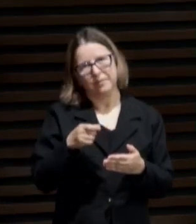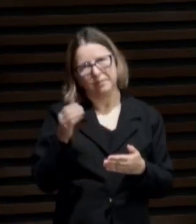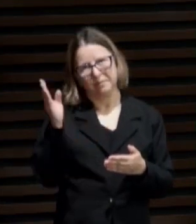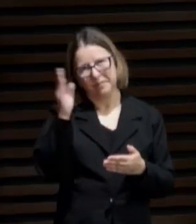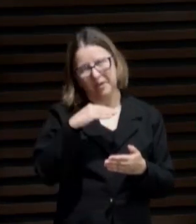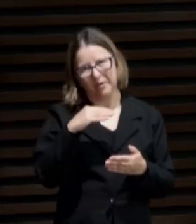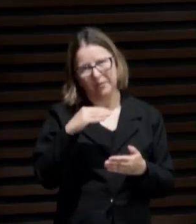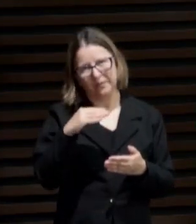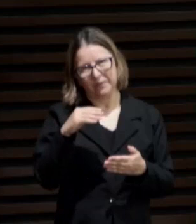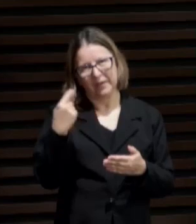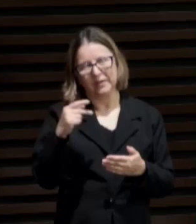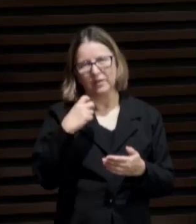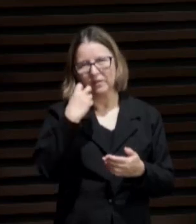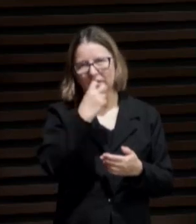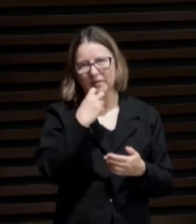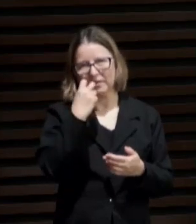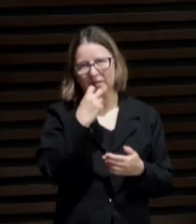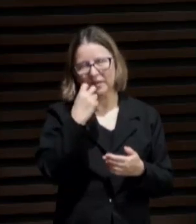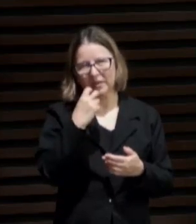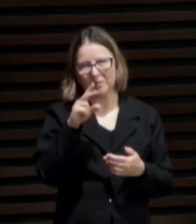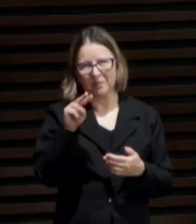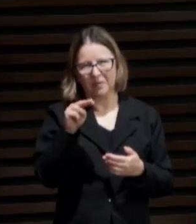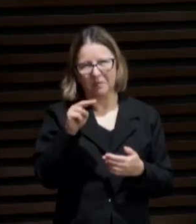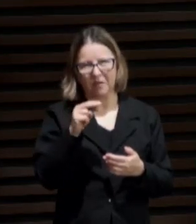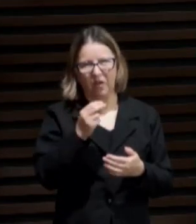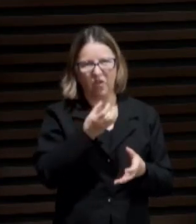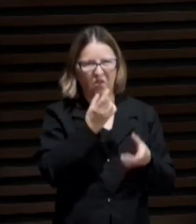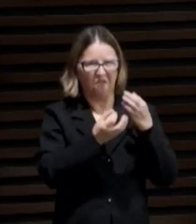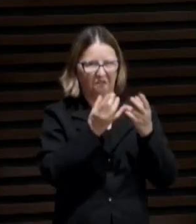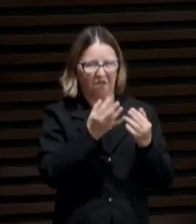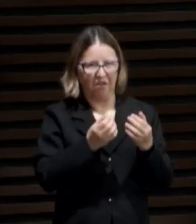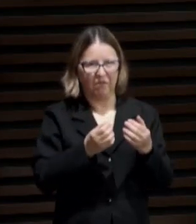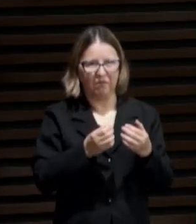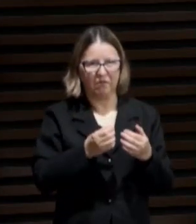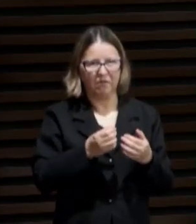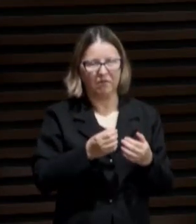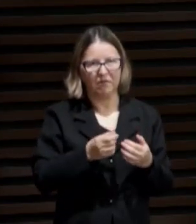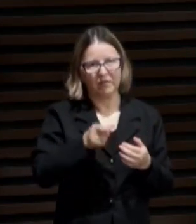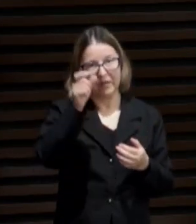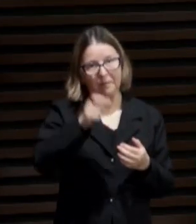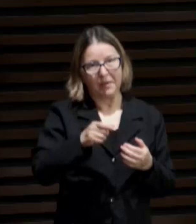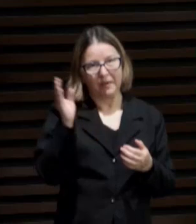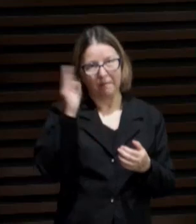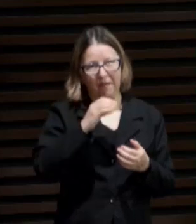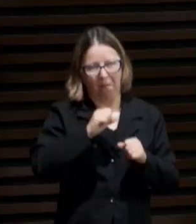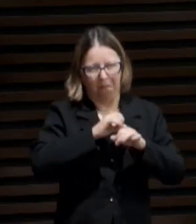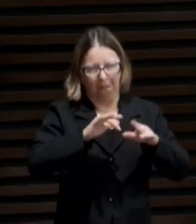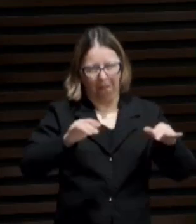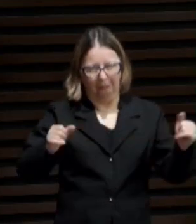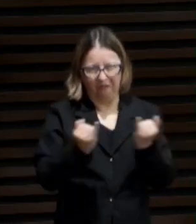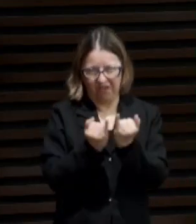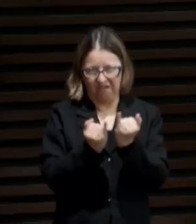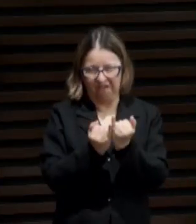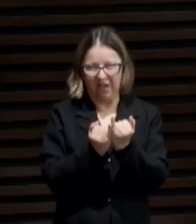seus lábios há como que fogo ardente. O homem perverso espalha contendas e o